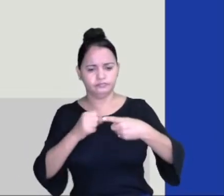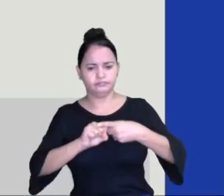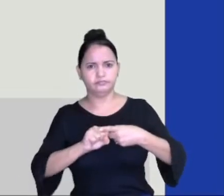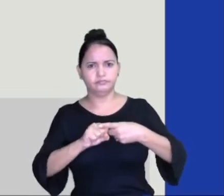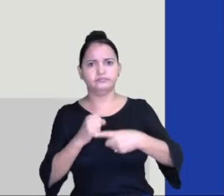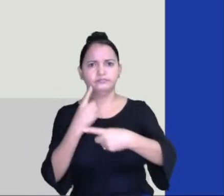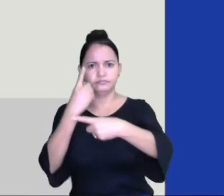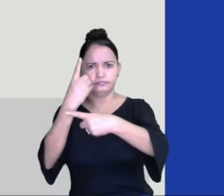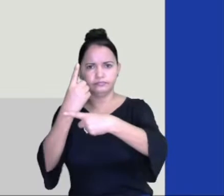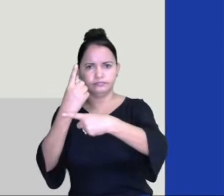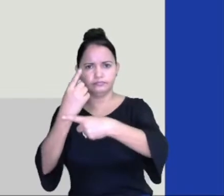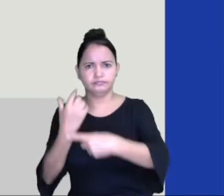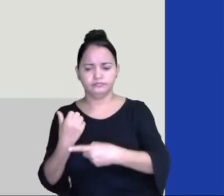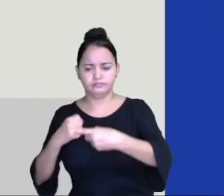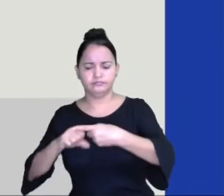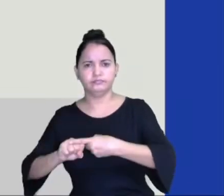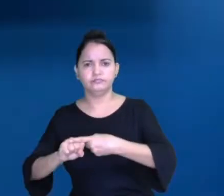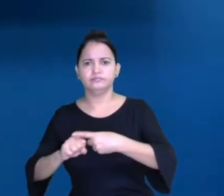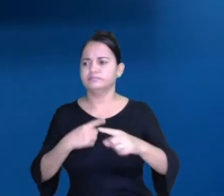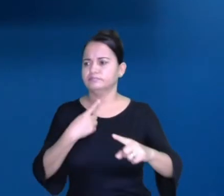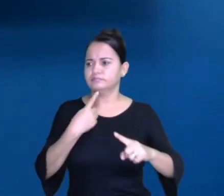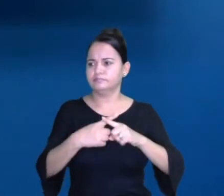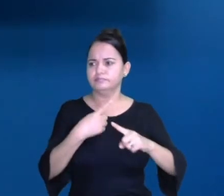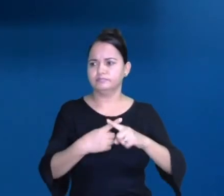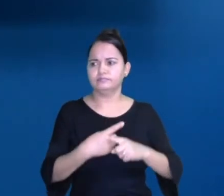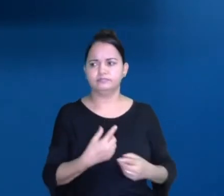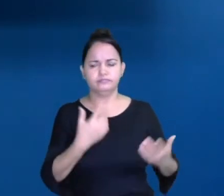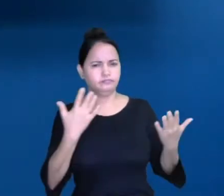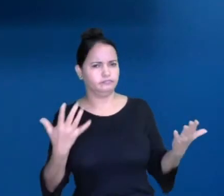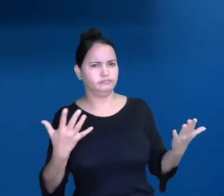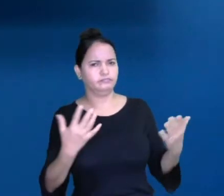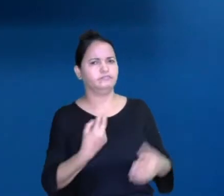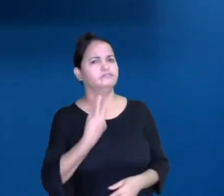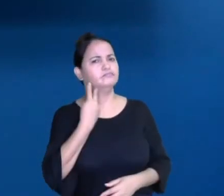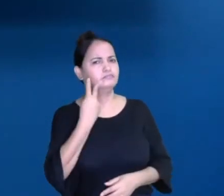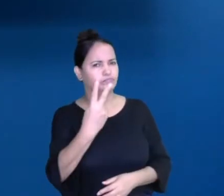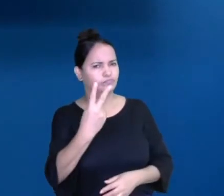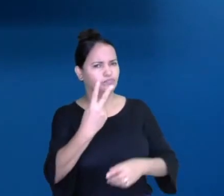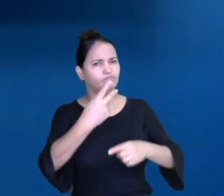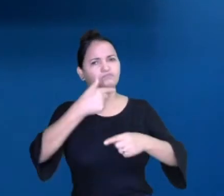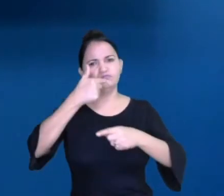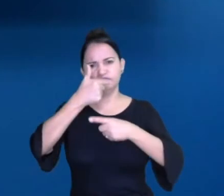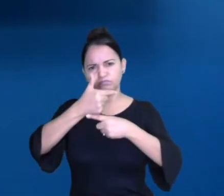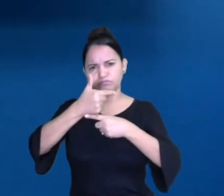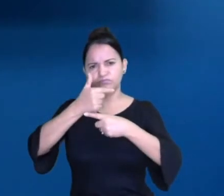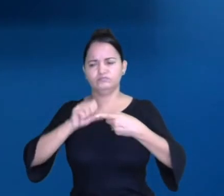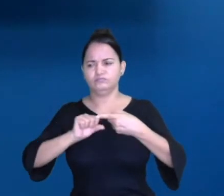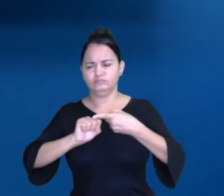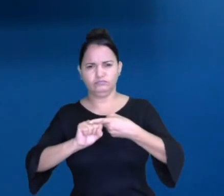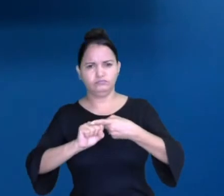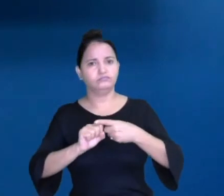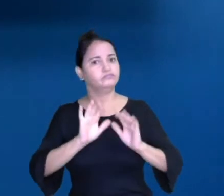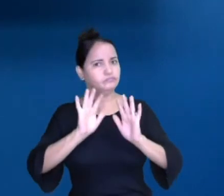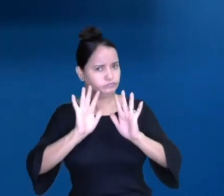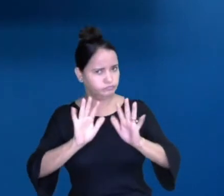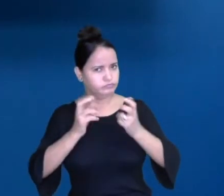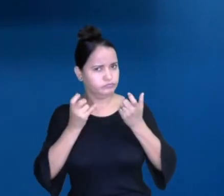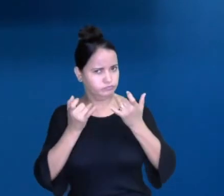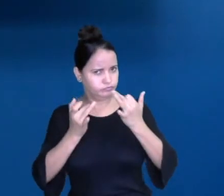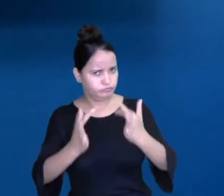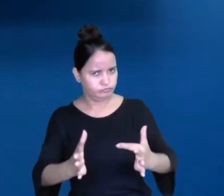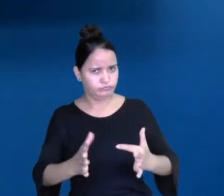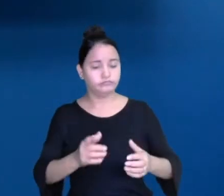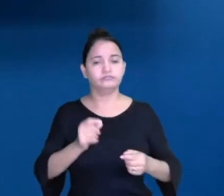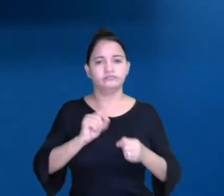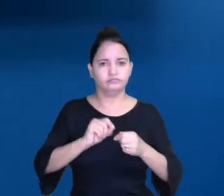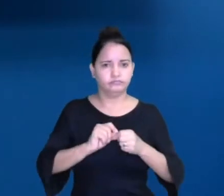senhora diz que é 2/8? Gente, eu vou trazer uma ideia aqui para vocês, que a gente vai trabalhar muito depois em cálculos